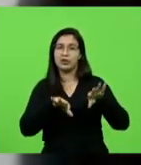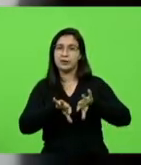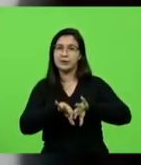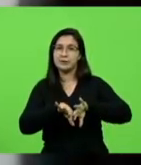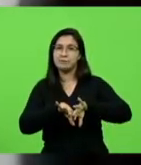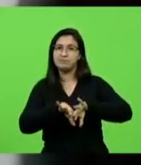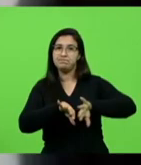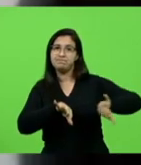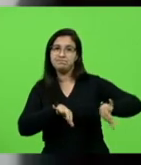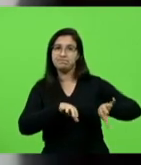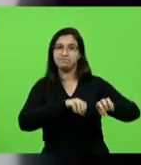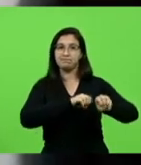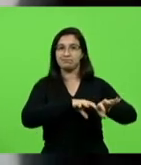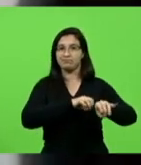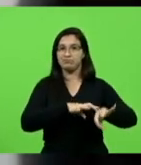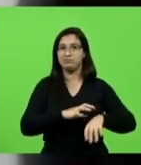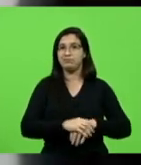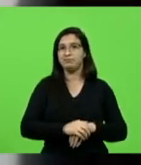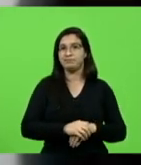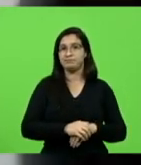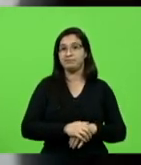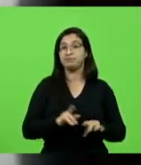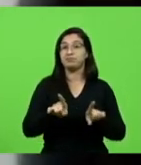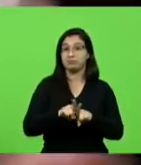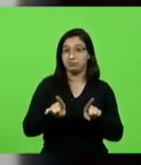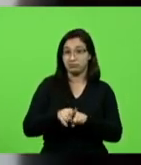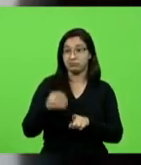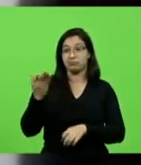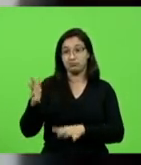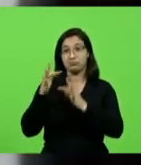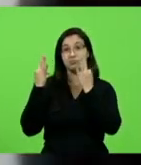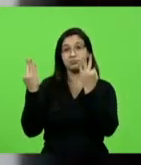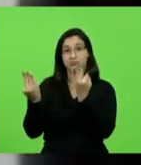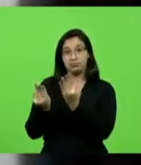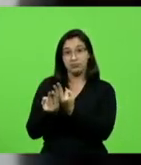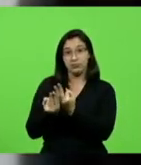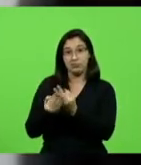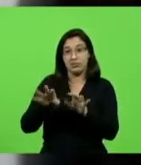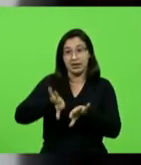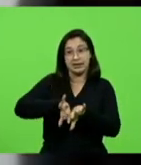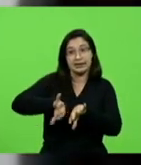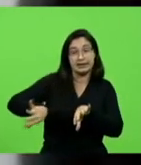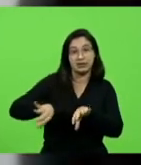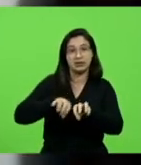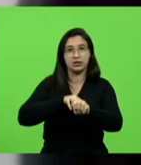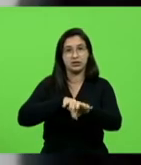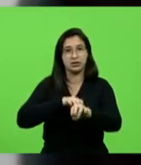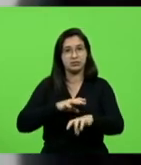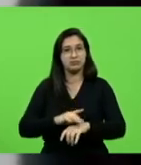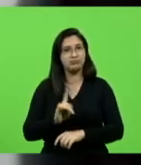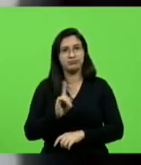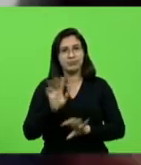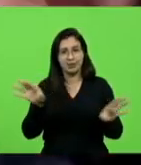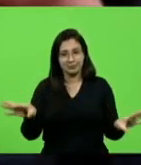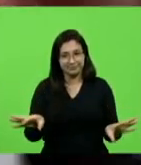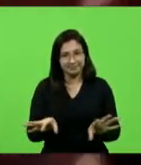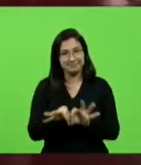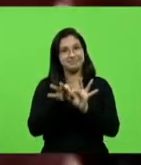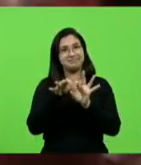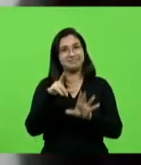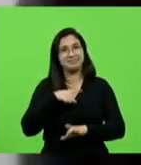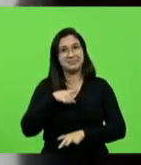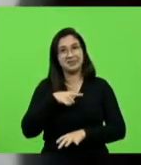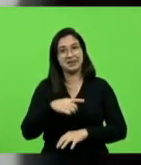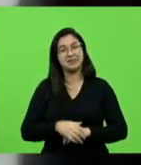educação. E, da mesma forma, a família também nunca pode ser colocada alheia à educação. Se